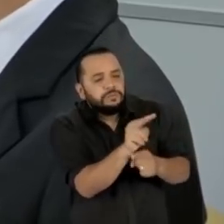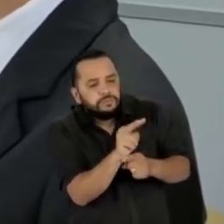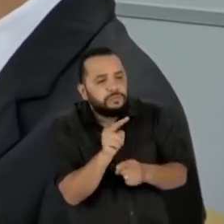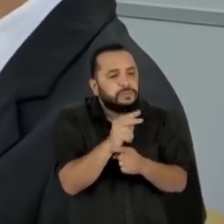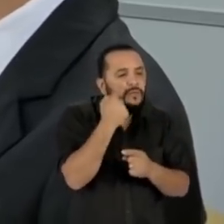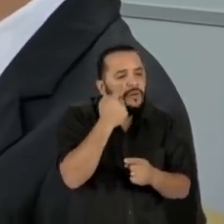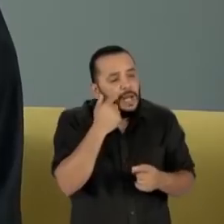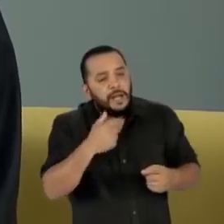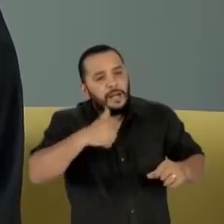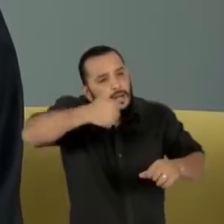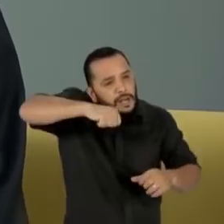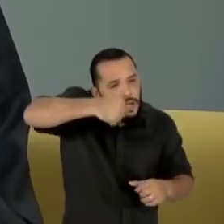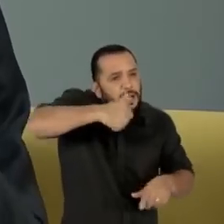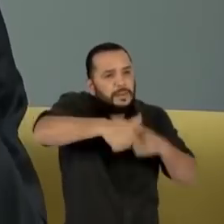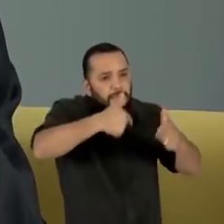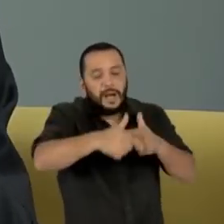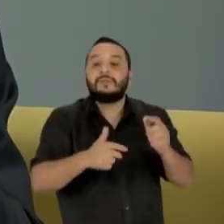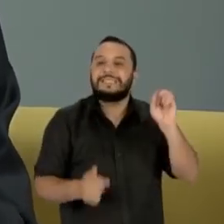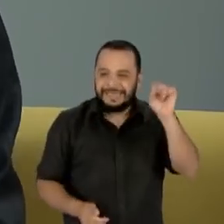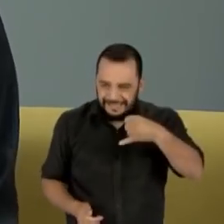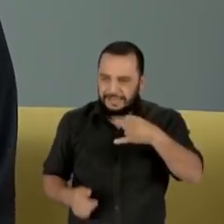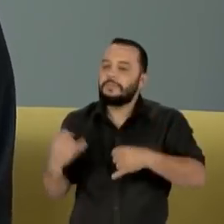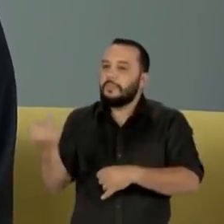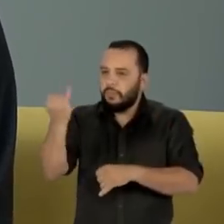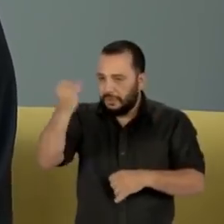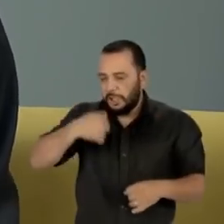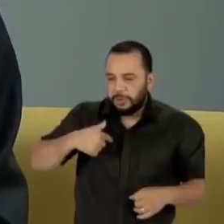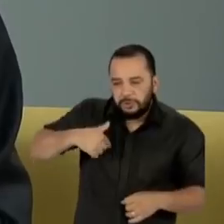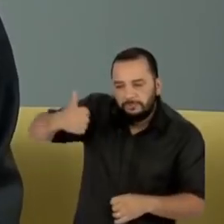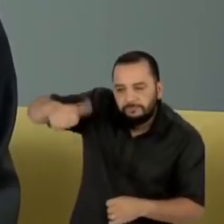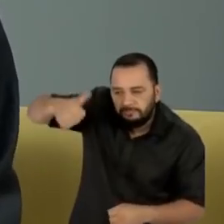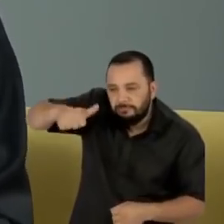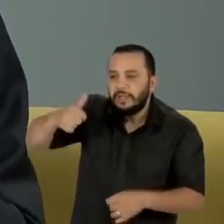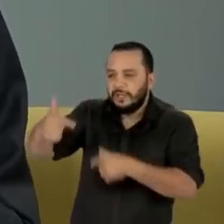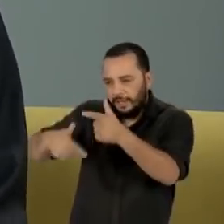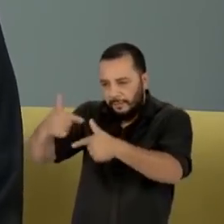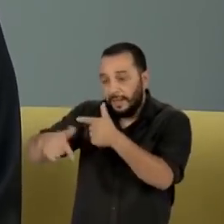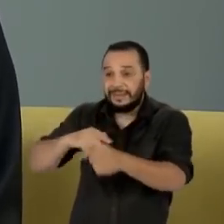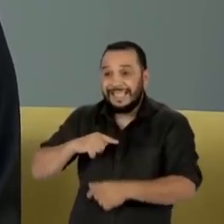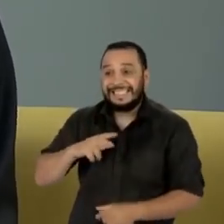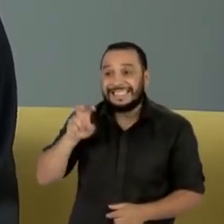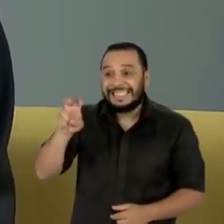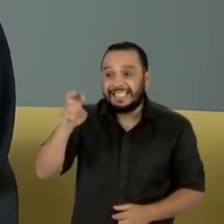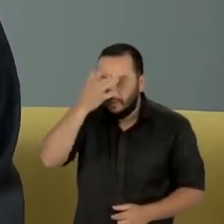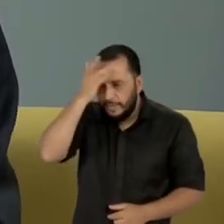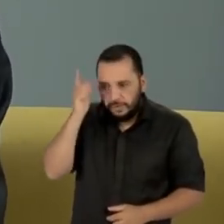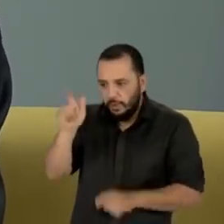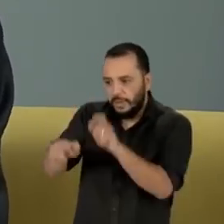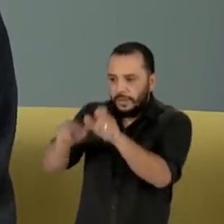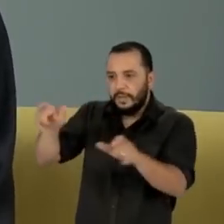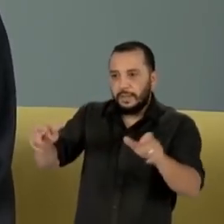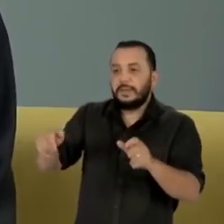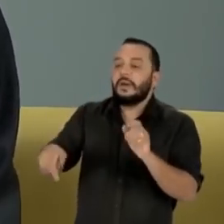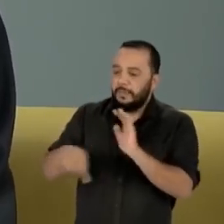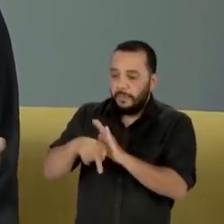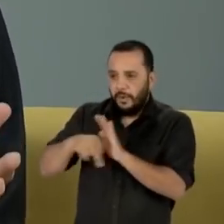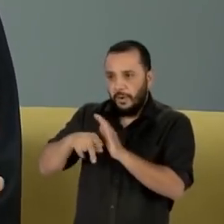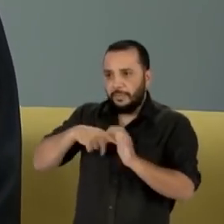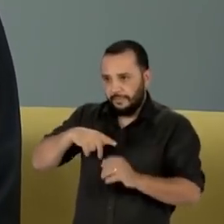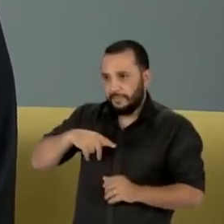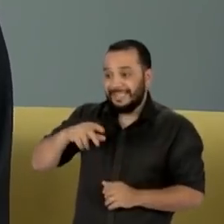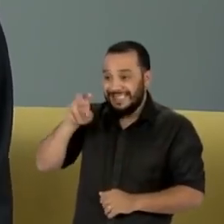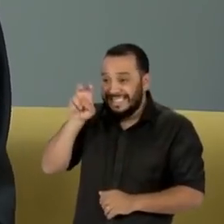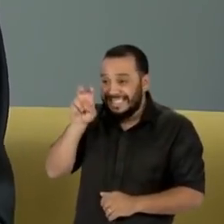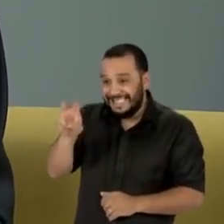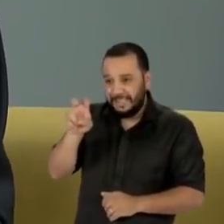comunidade acompanha o trabalho dos conselhos tutelares na do conselho tutelar da sua região são cinco conselheiros por cada região é bem importante que ele não fica atento